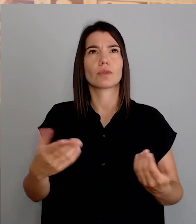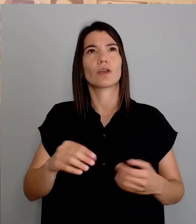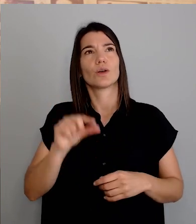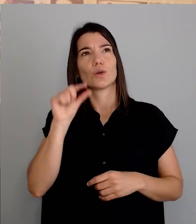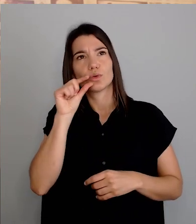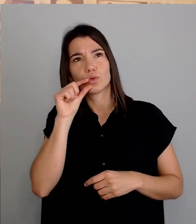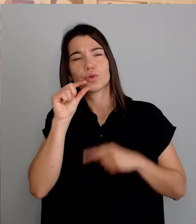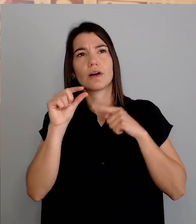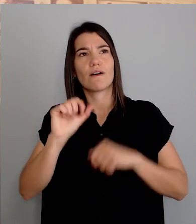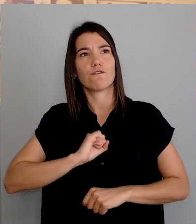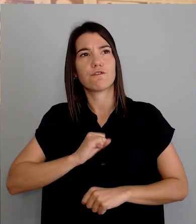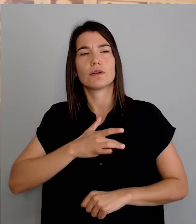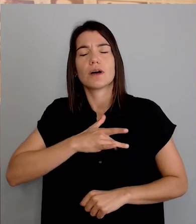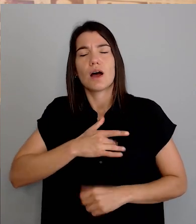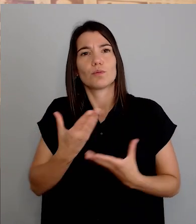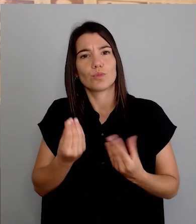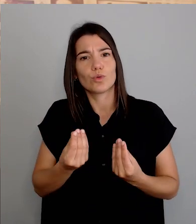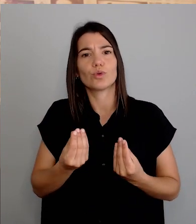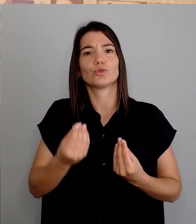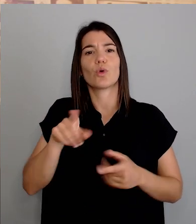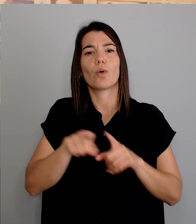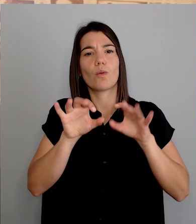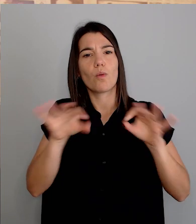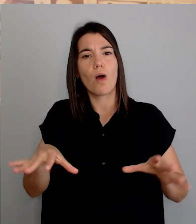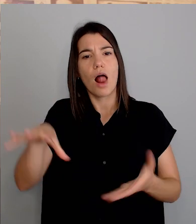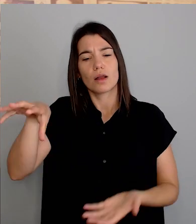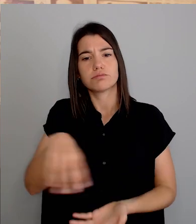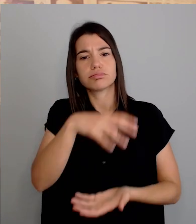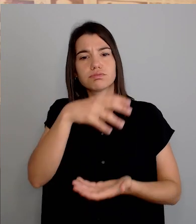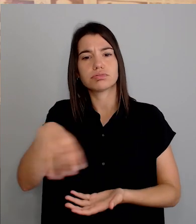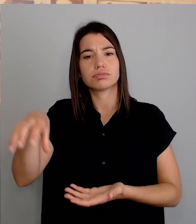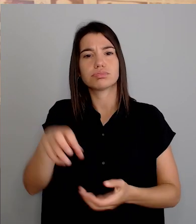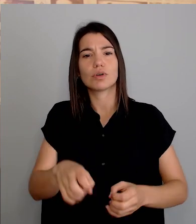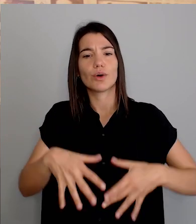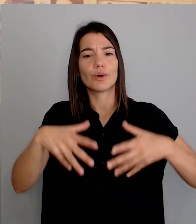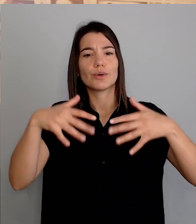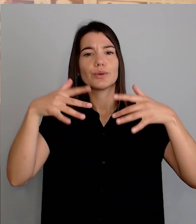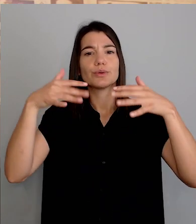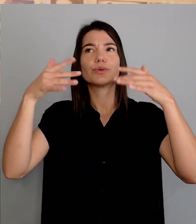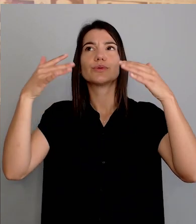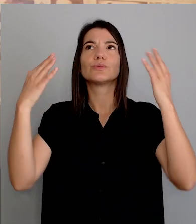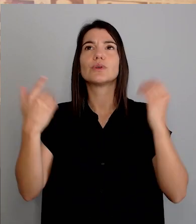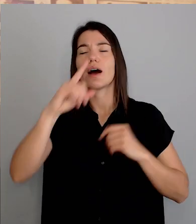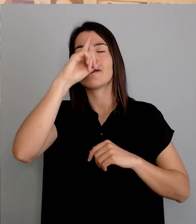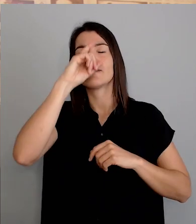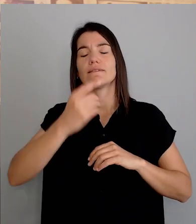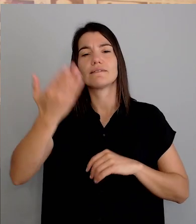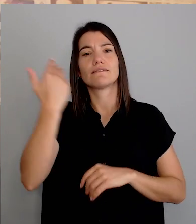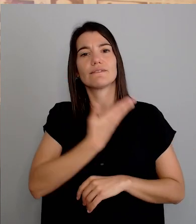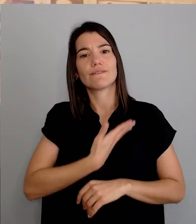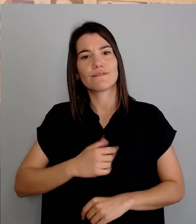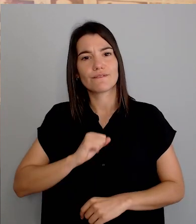O meu cachimbo, amulti imenso, Tu, meu turíbulo sagrado, Com que, Senhor, abado e incenso, A abadia do meu